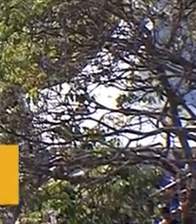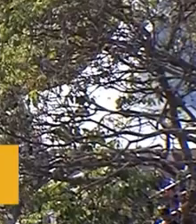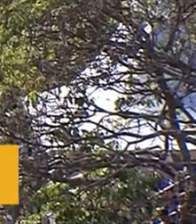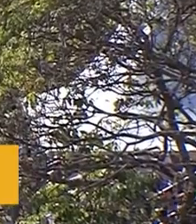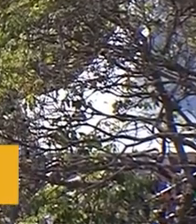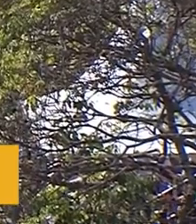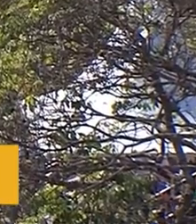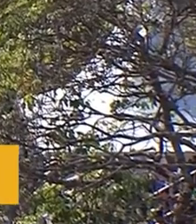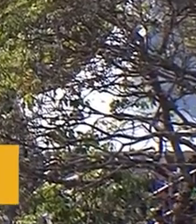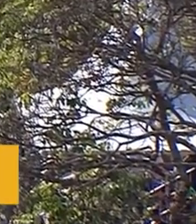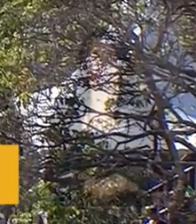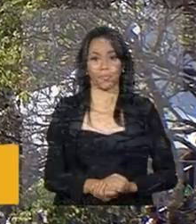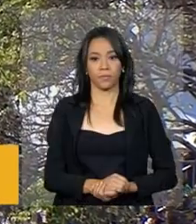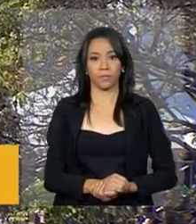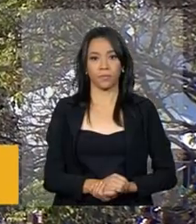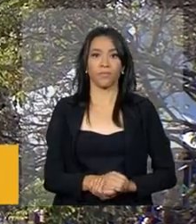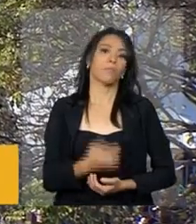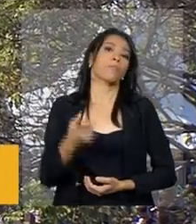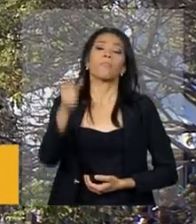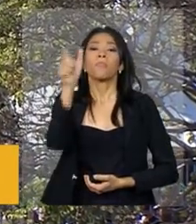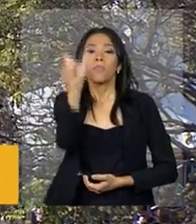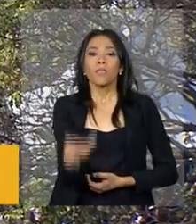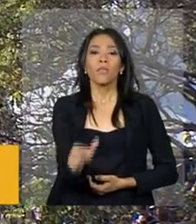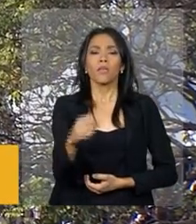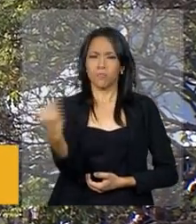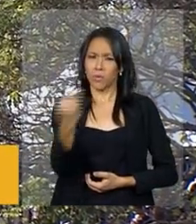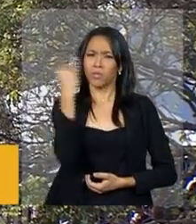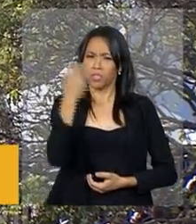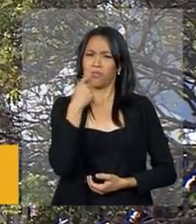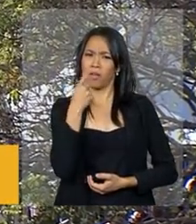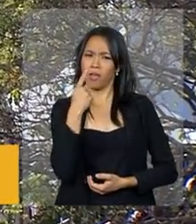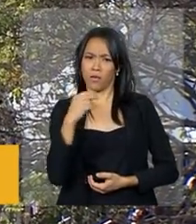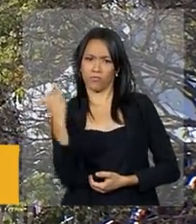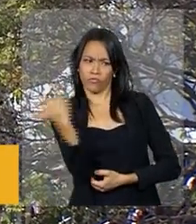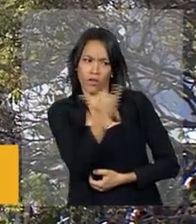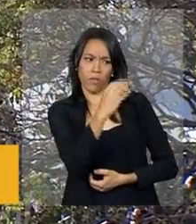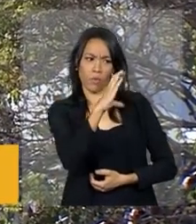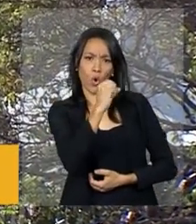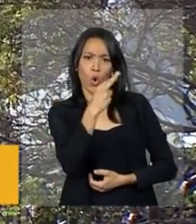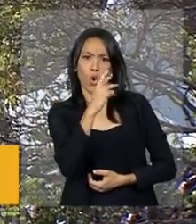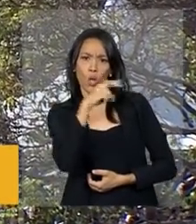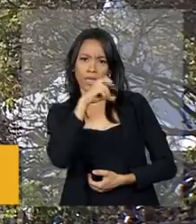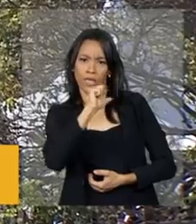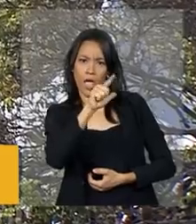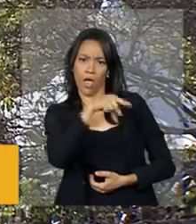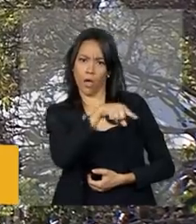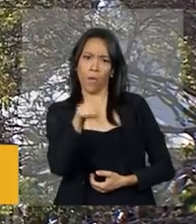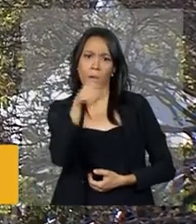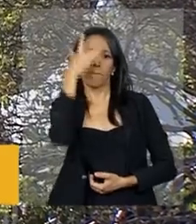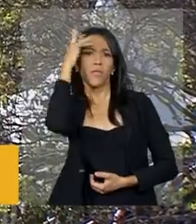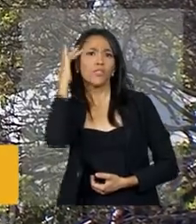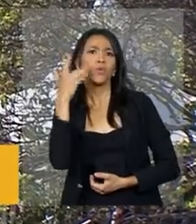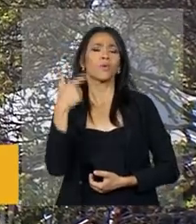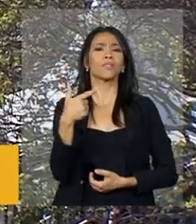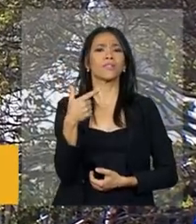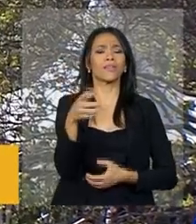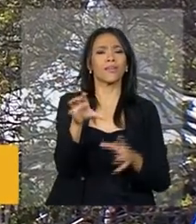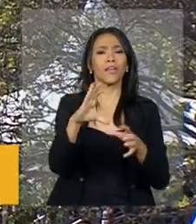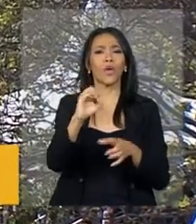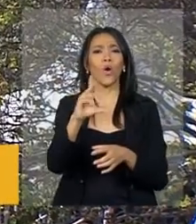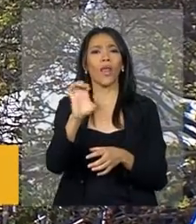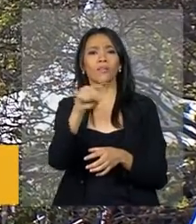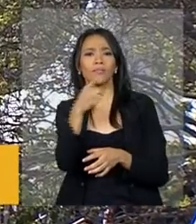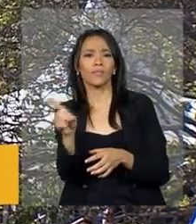Coronel Demuth, é interessante também falar que o grupamento ele desfila em veículos da Associação de Colecionadores Velhos Amigos de Guerra do Distrito Federal,